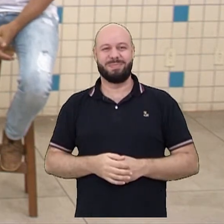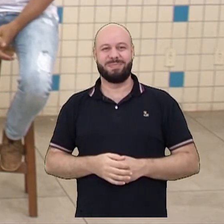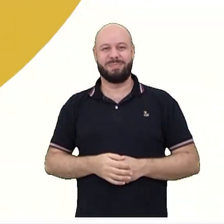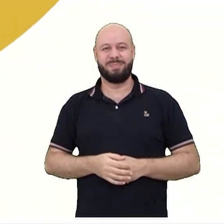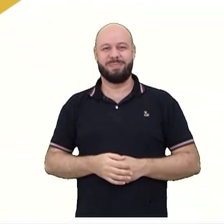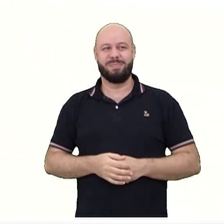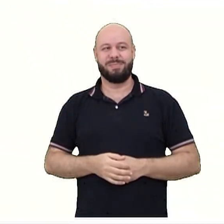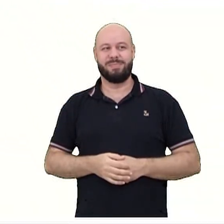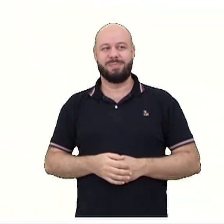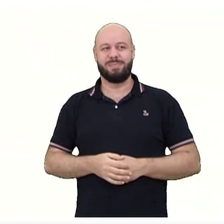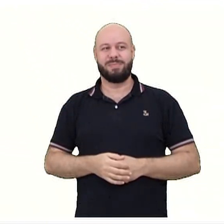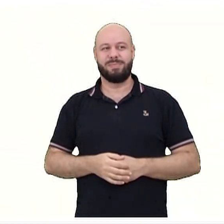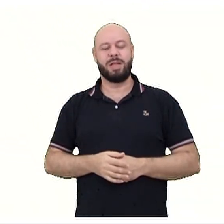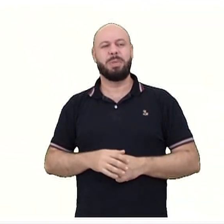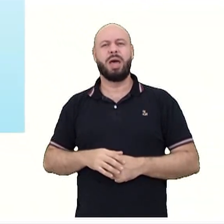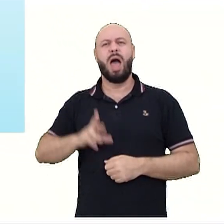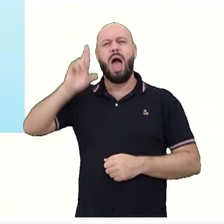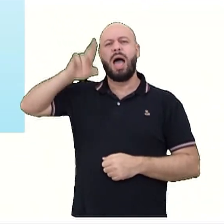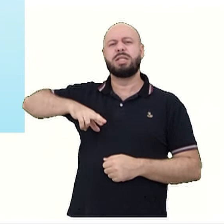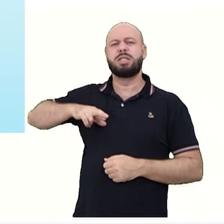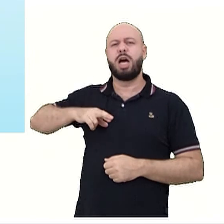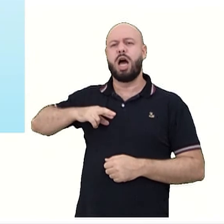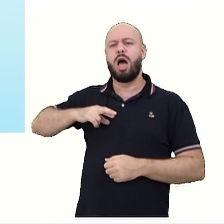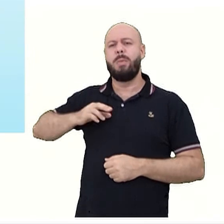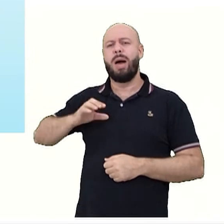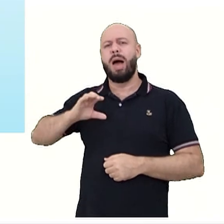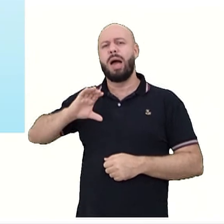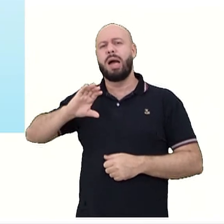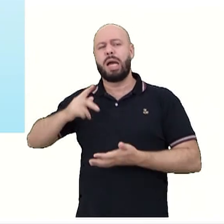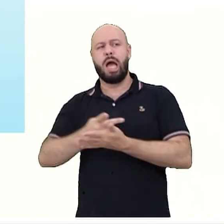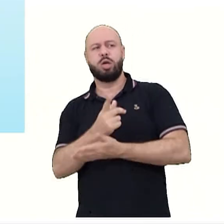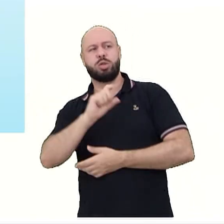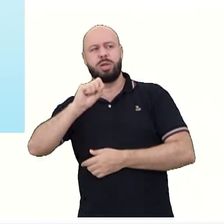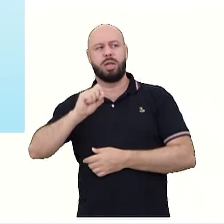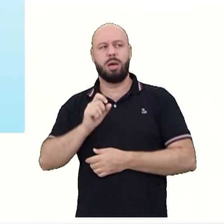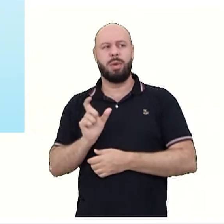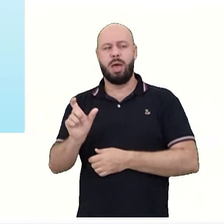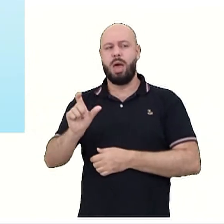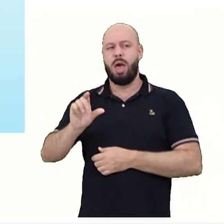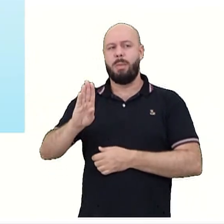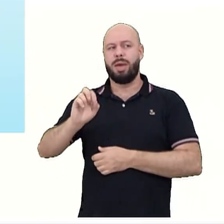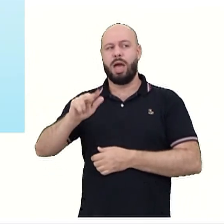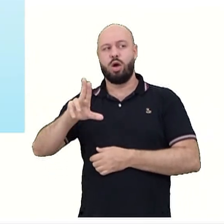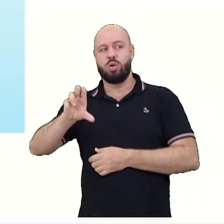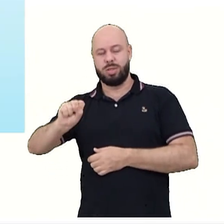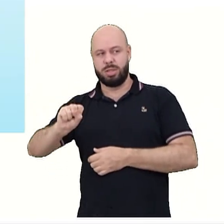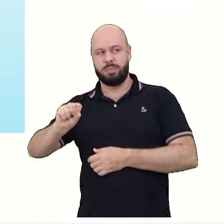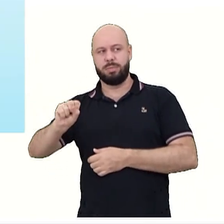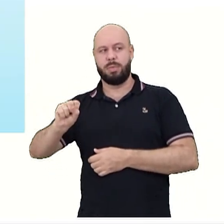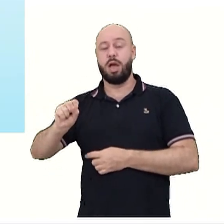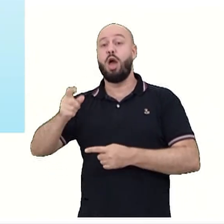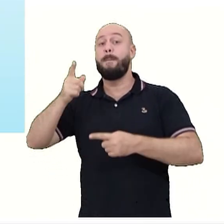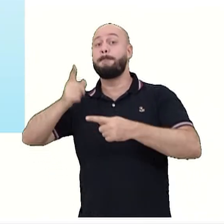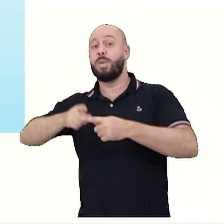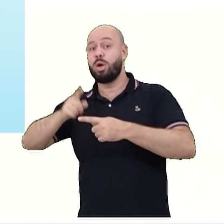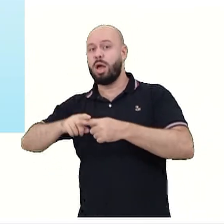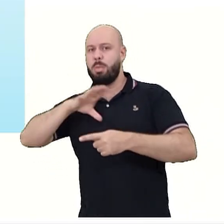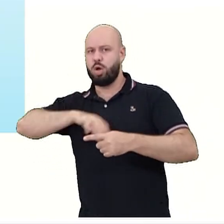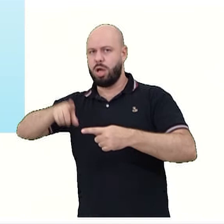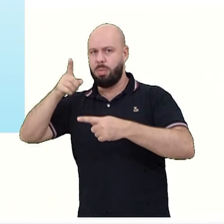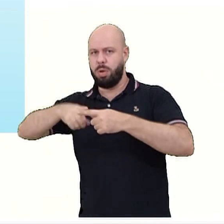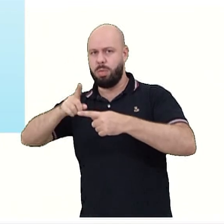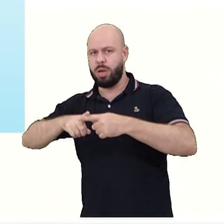Para exprimir razão ou causa, nós temos as seguintes palavras aí, pessoal. Because, que é o porquê da